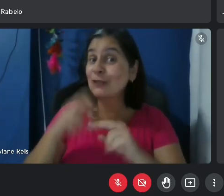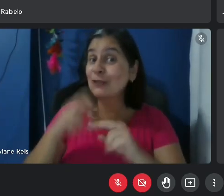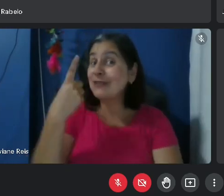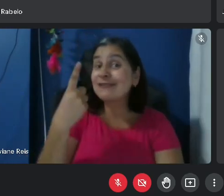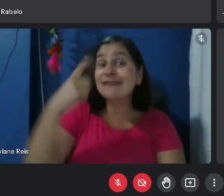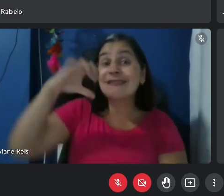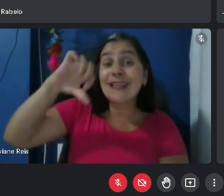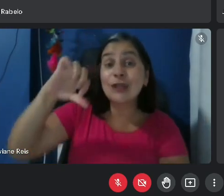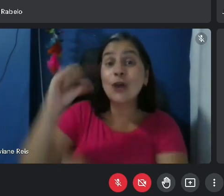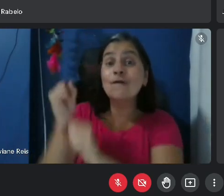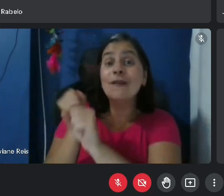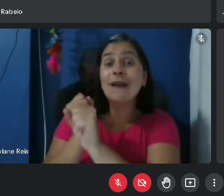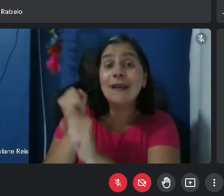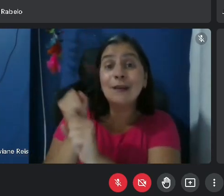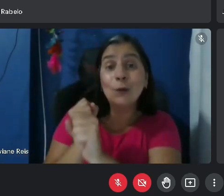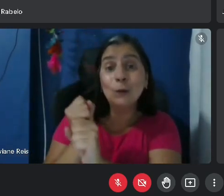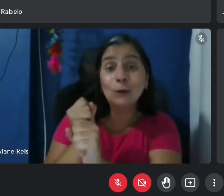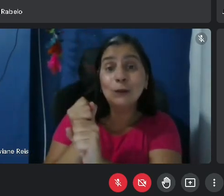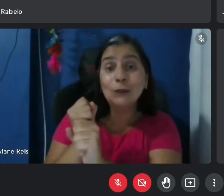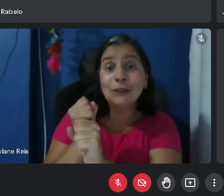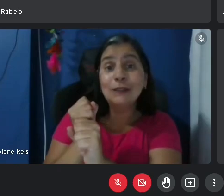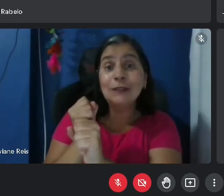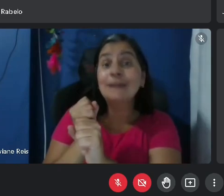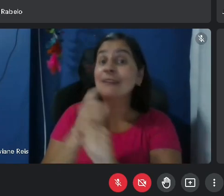nesse processo. Por isso,